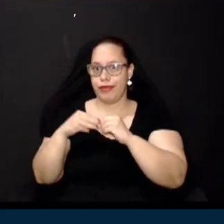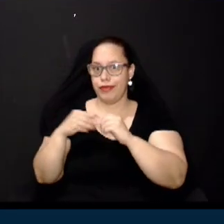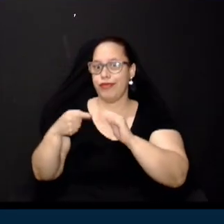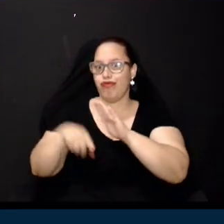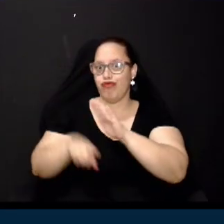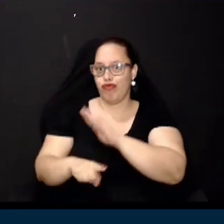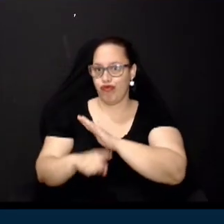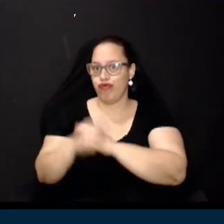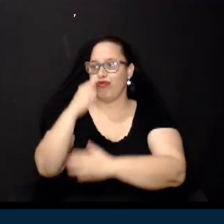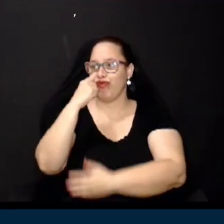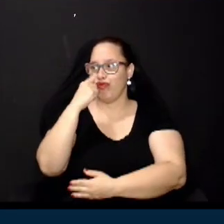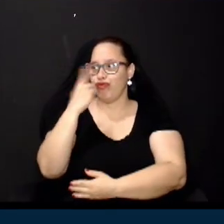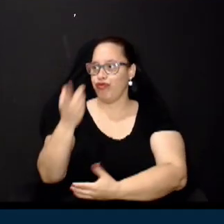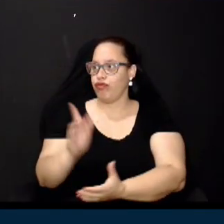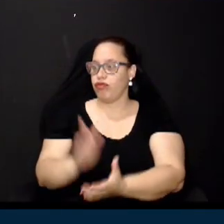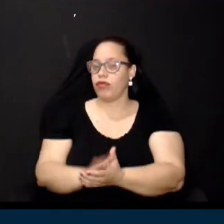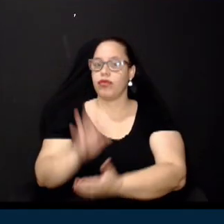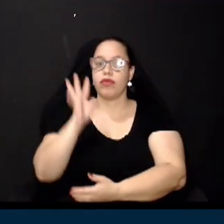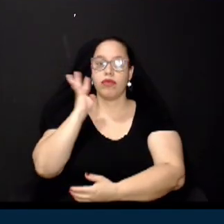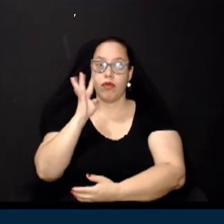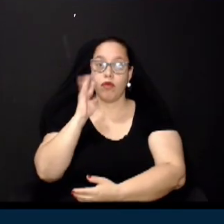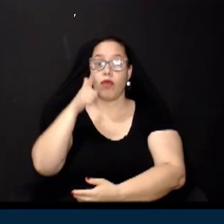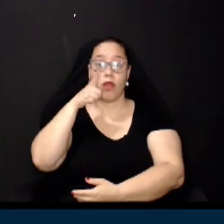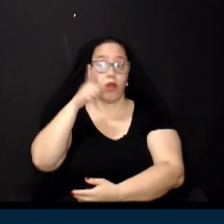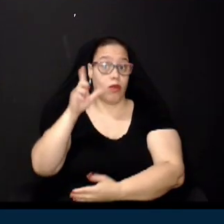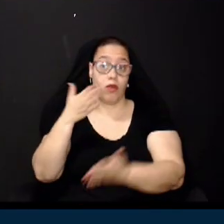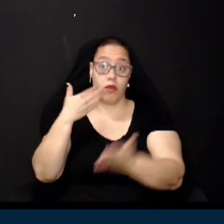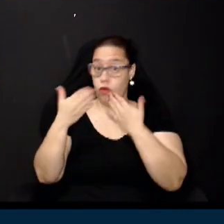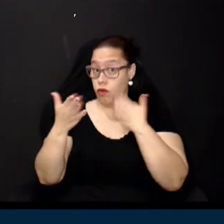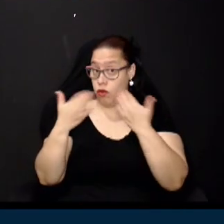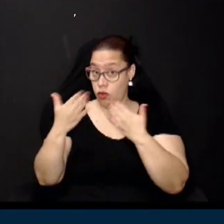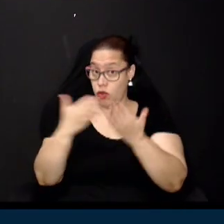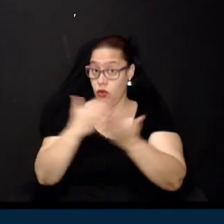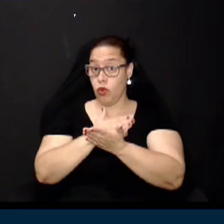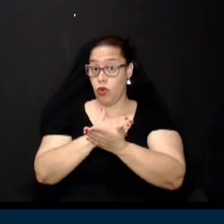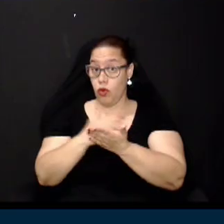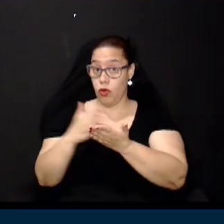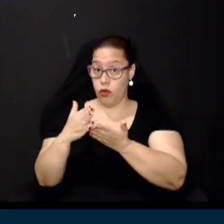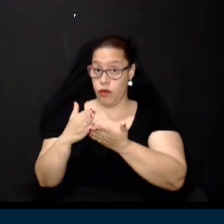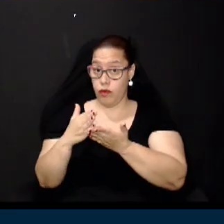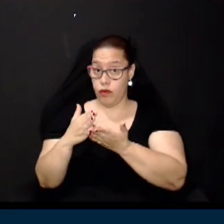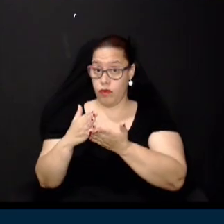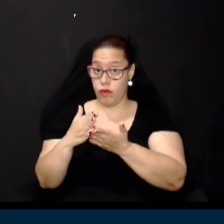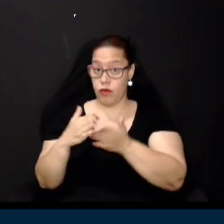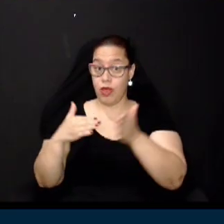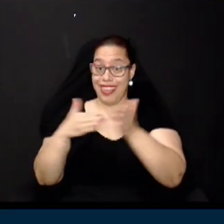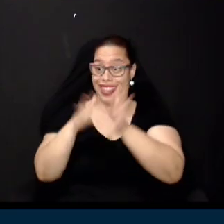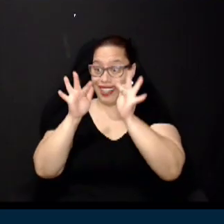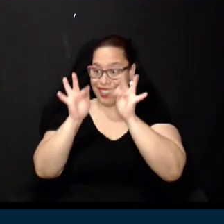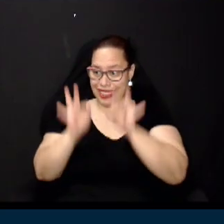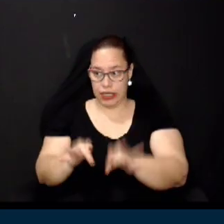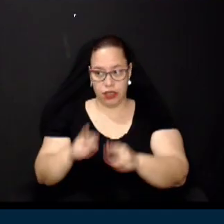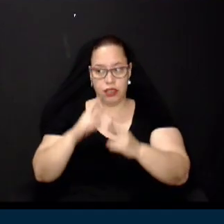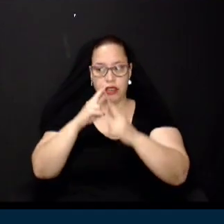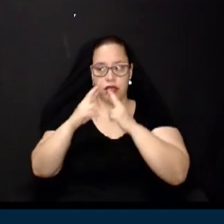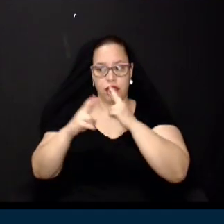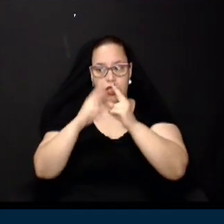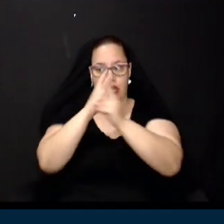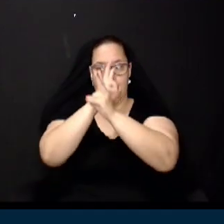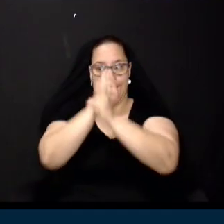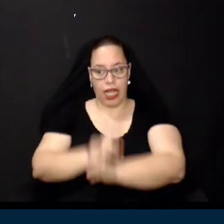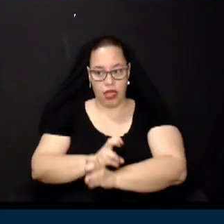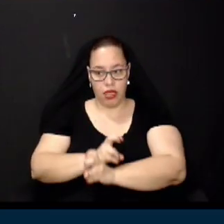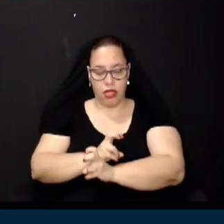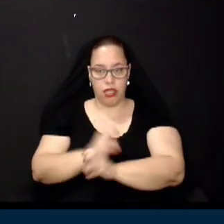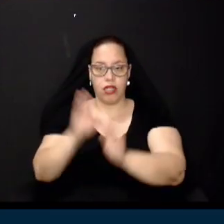situação, e que legal que a gente consegue abordar aí desde o início até o fim desse relacionamento que nós estamos colocando no programa